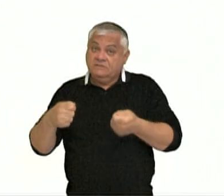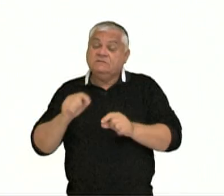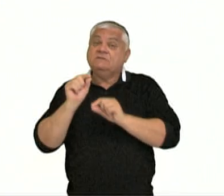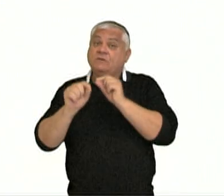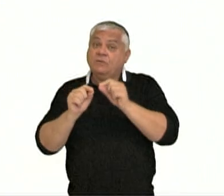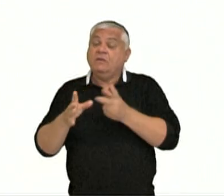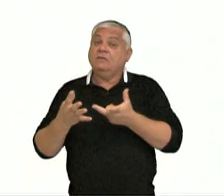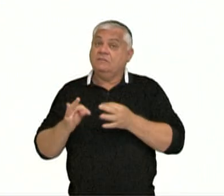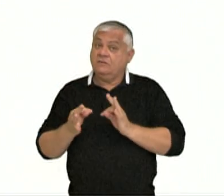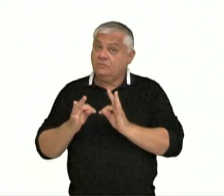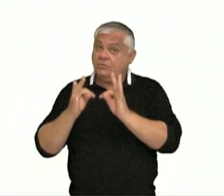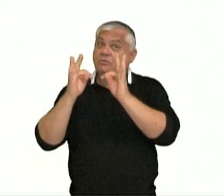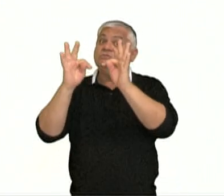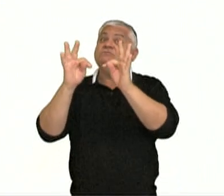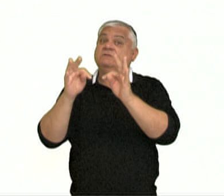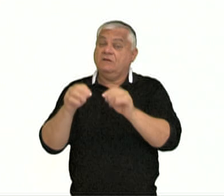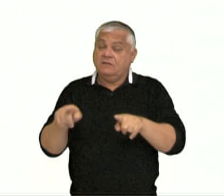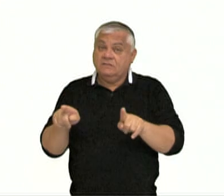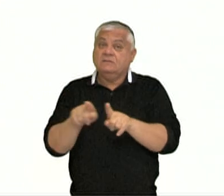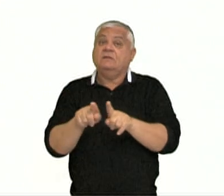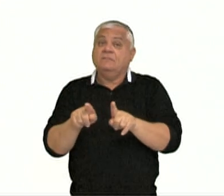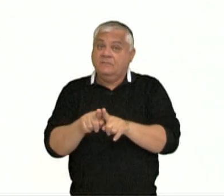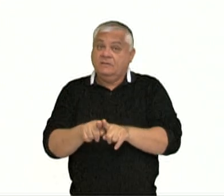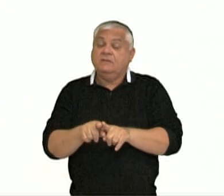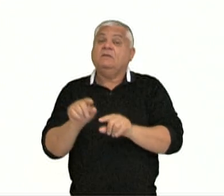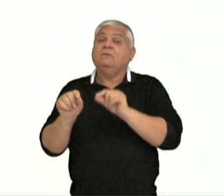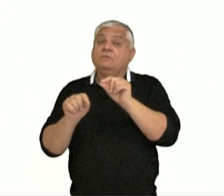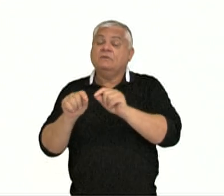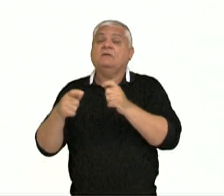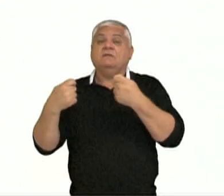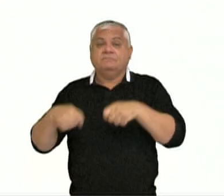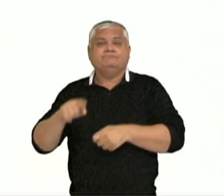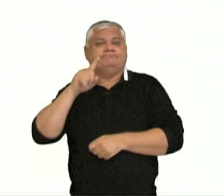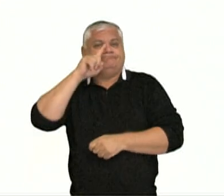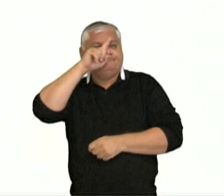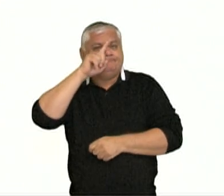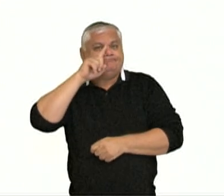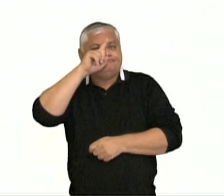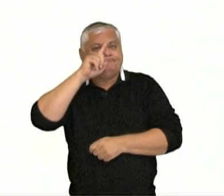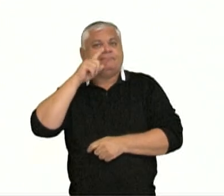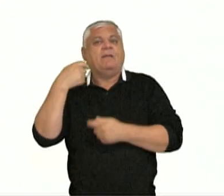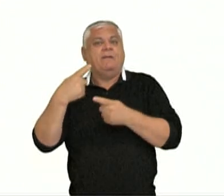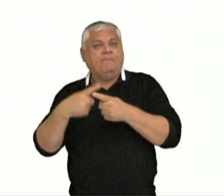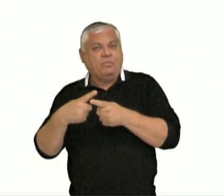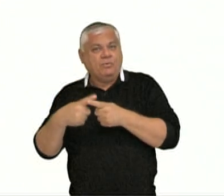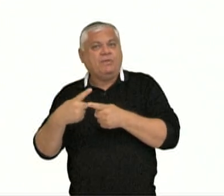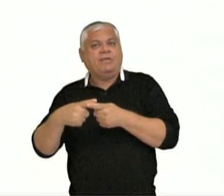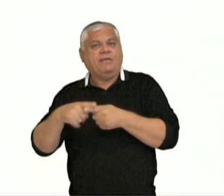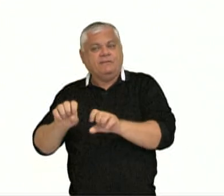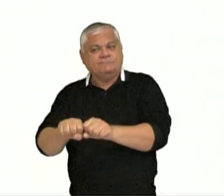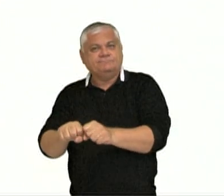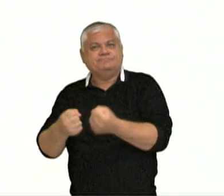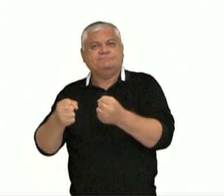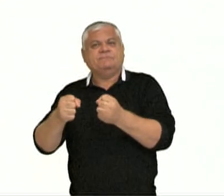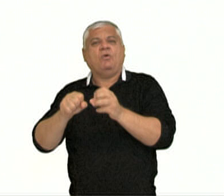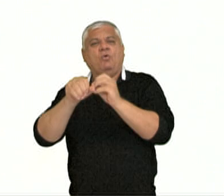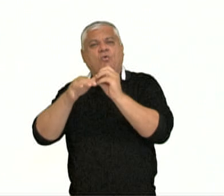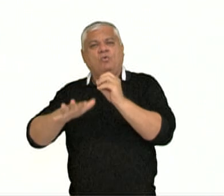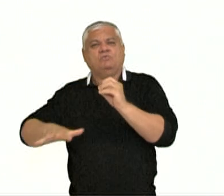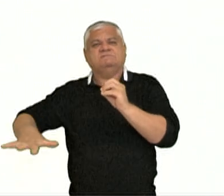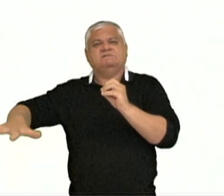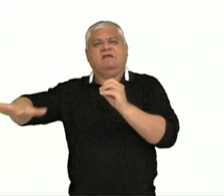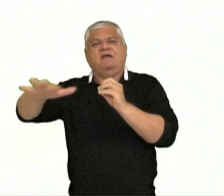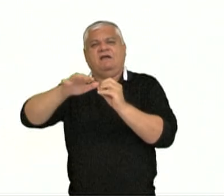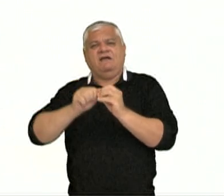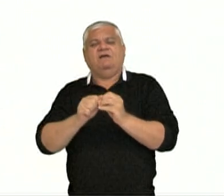de tecnologia e mesmo assim oferece riscos ambientais para esses ambientes dos oceanos e mares.